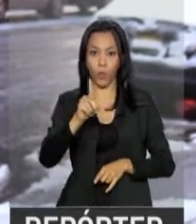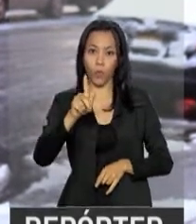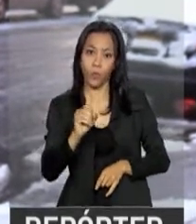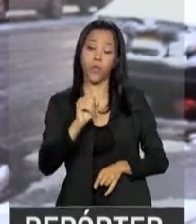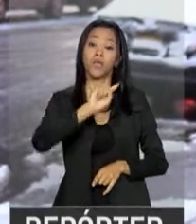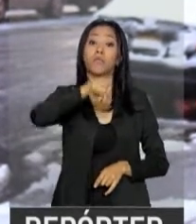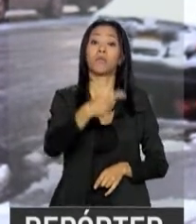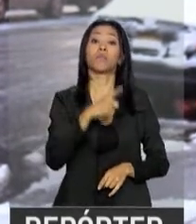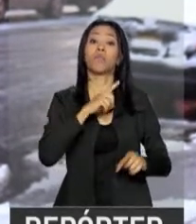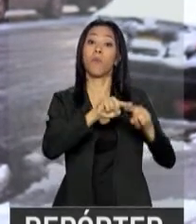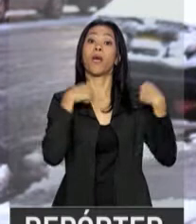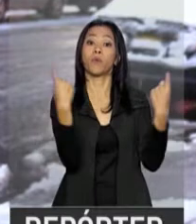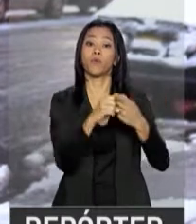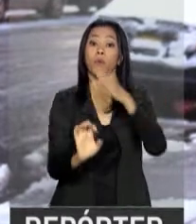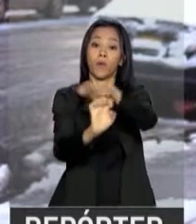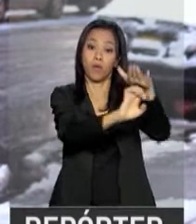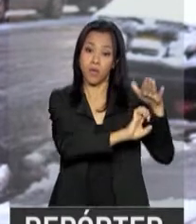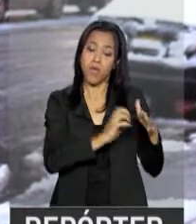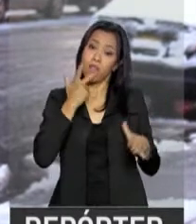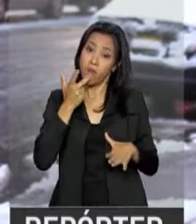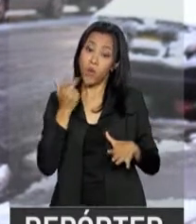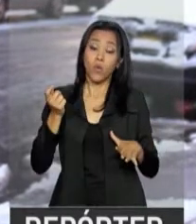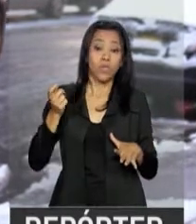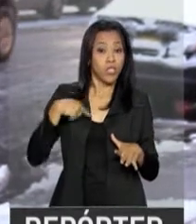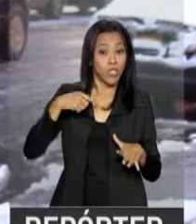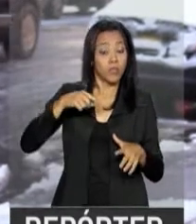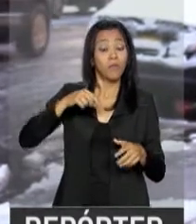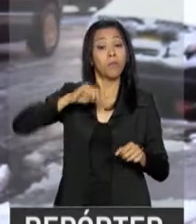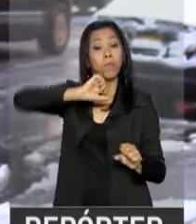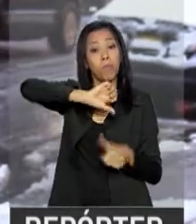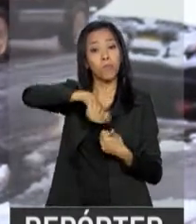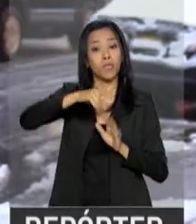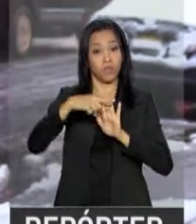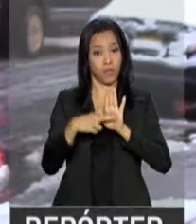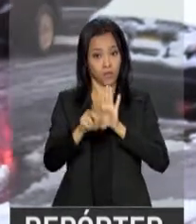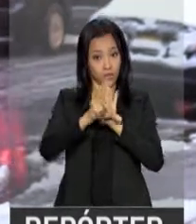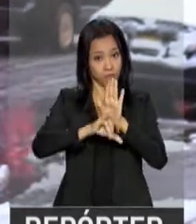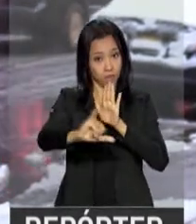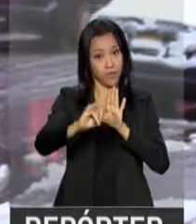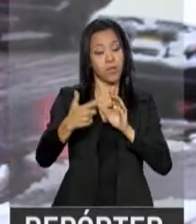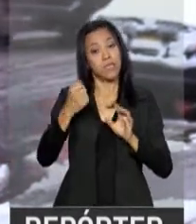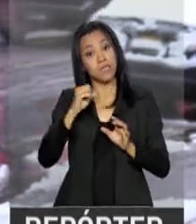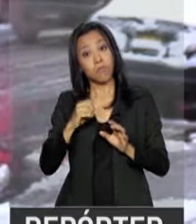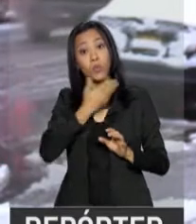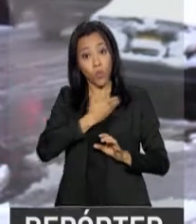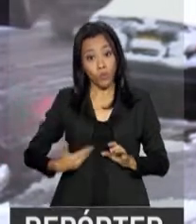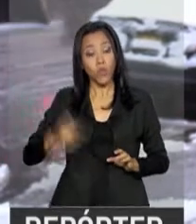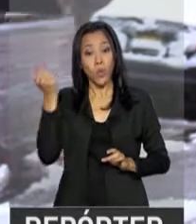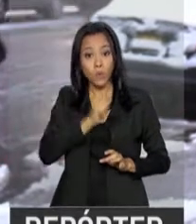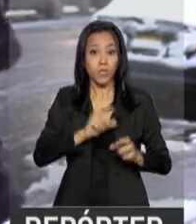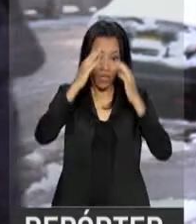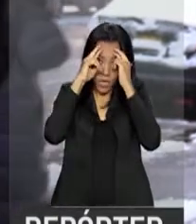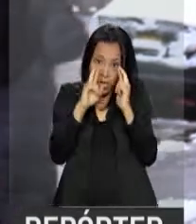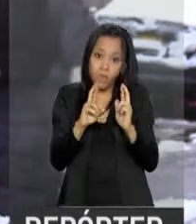com empresários ele falou sobre a possibilidade de alterar a legislação para que o governo possa cumprir no ano que vem